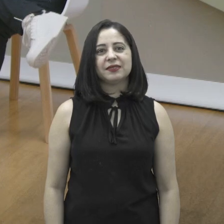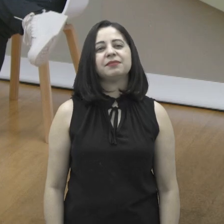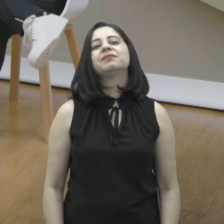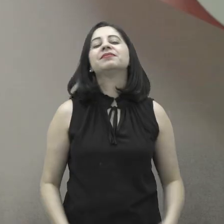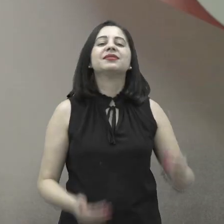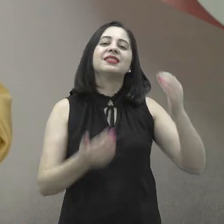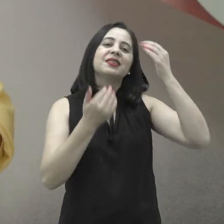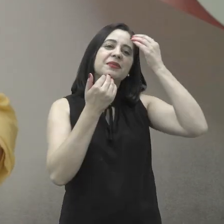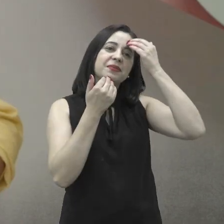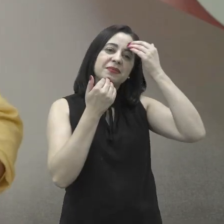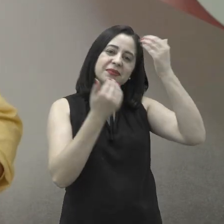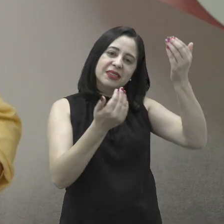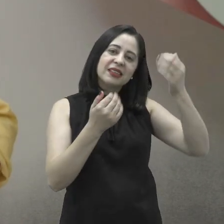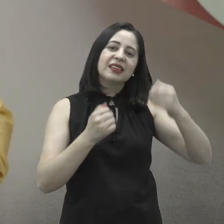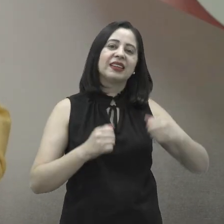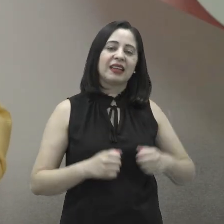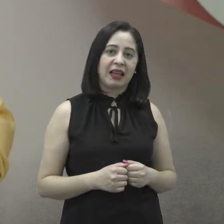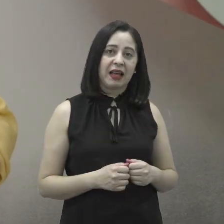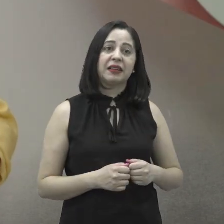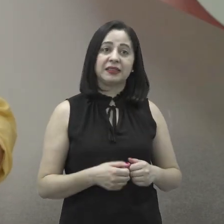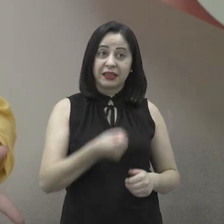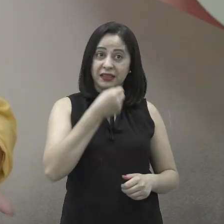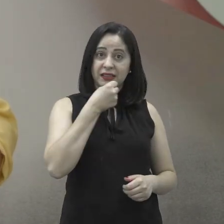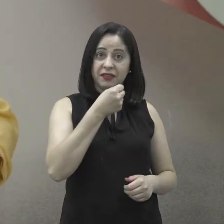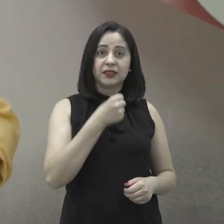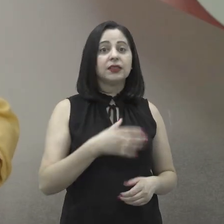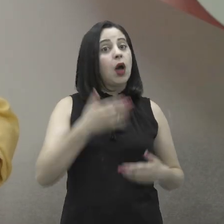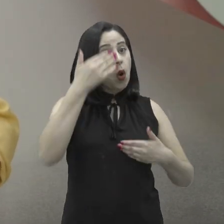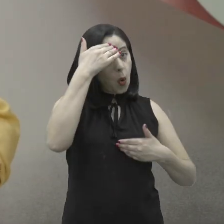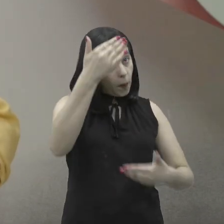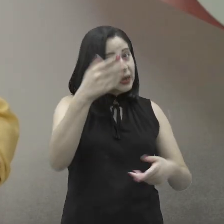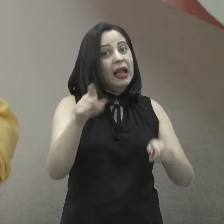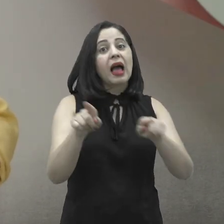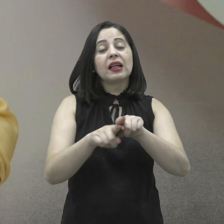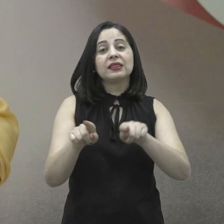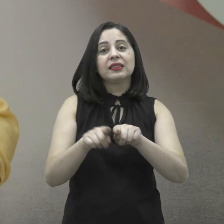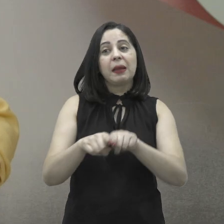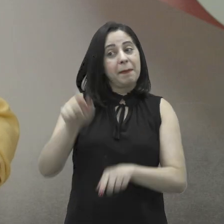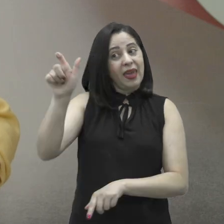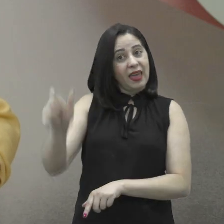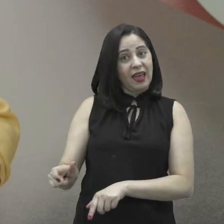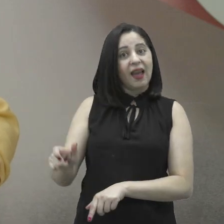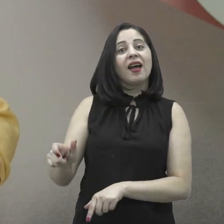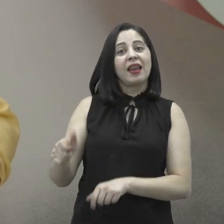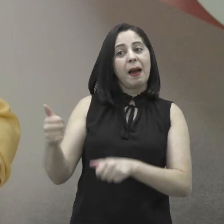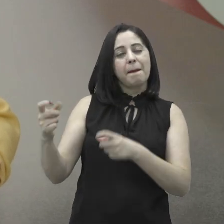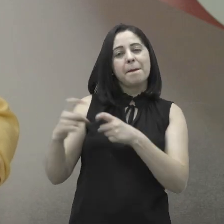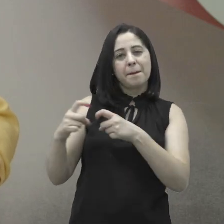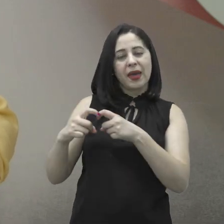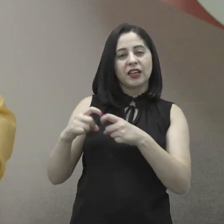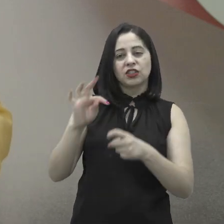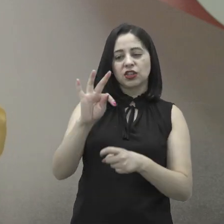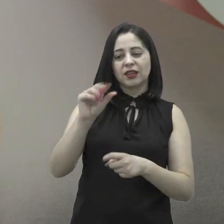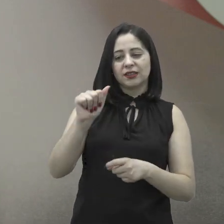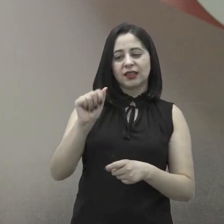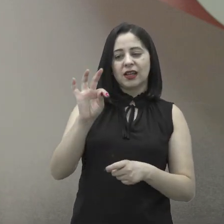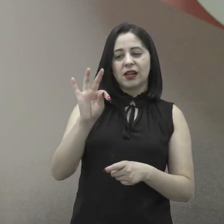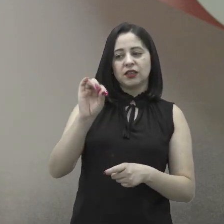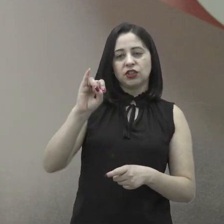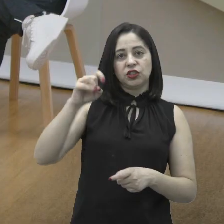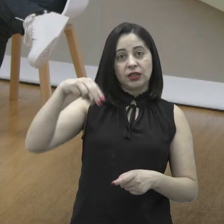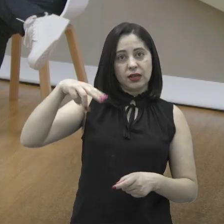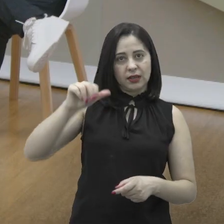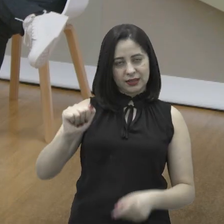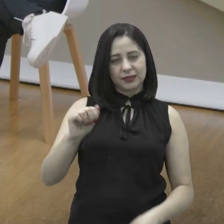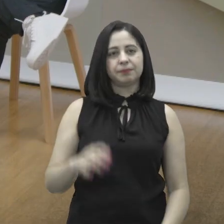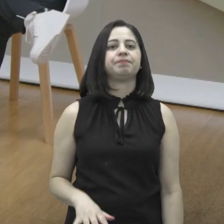Muito obrigada, Matheus, pela sua participação e eu agradeço também a participação da alergista Tatiana Camargo.